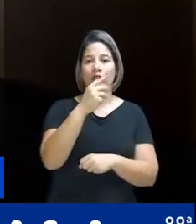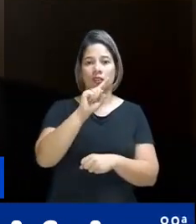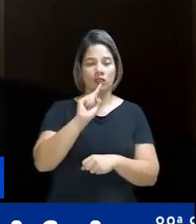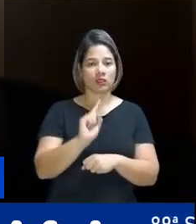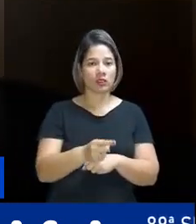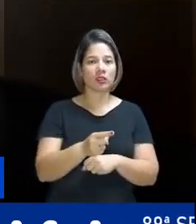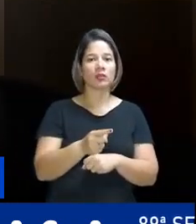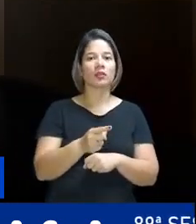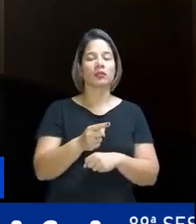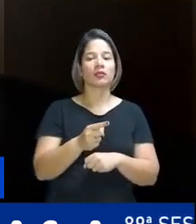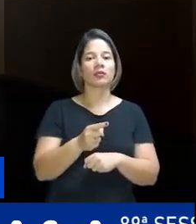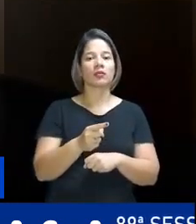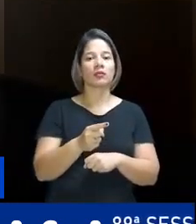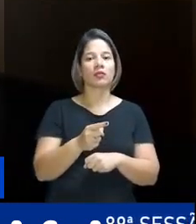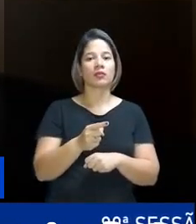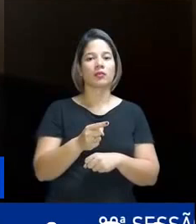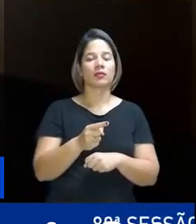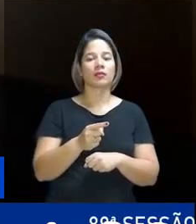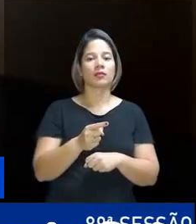R$ 23.899,17